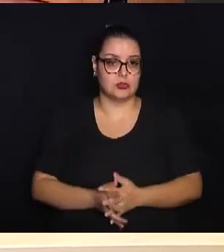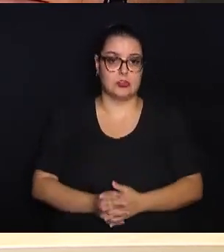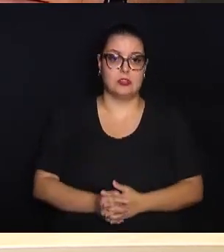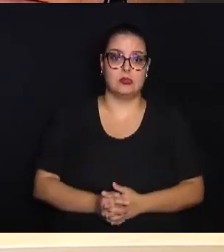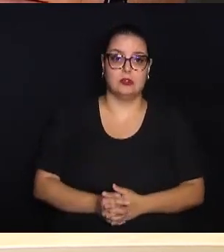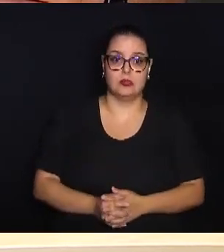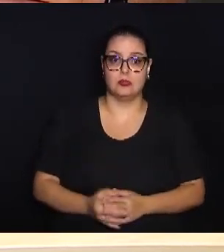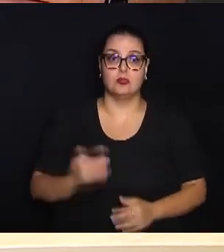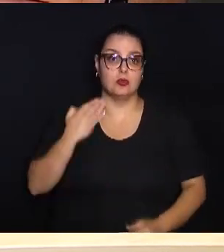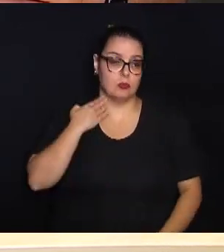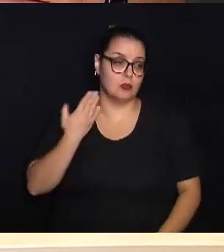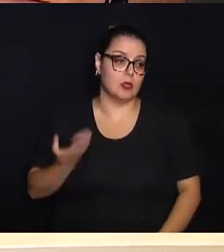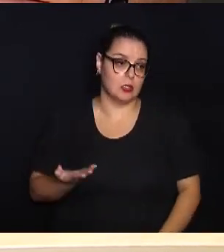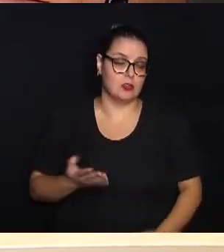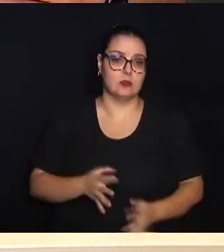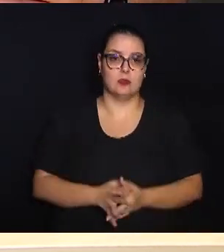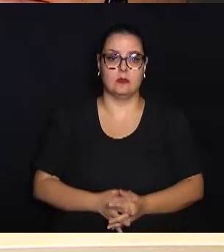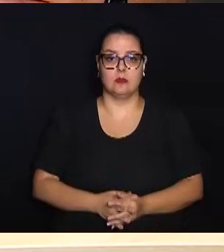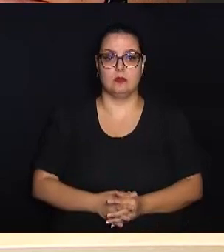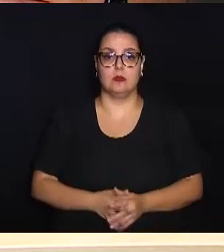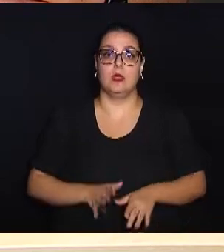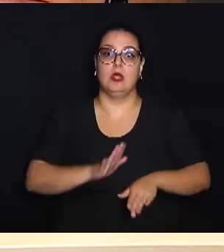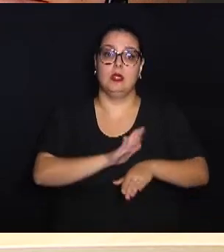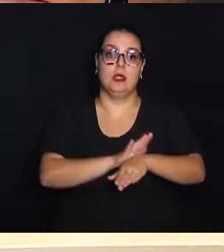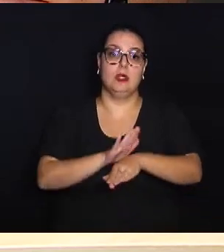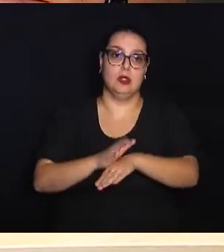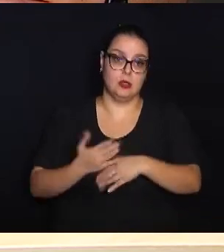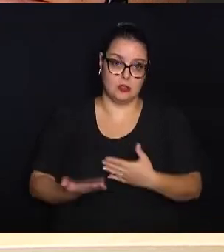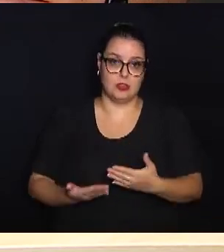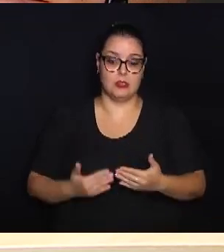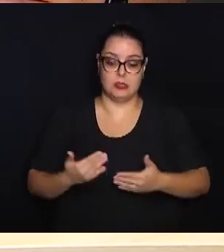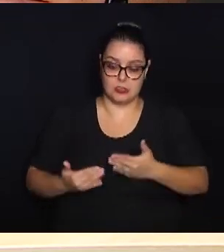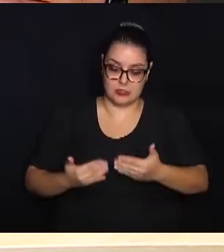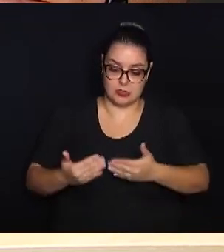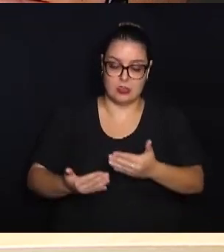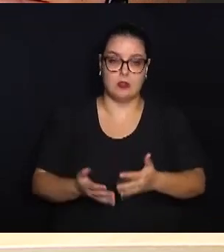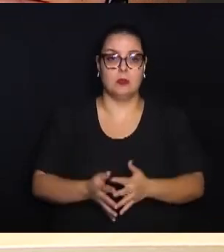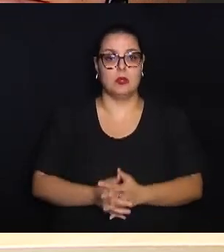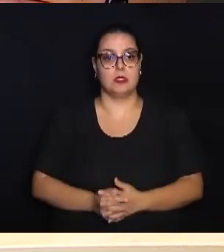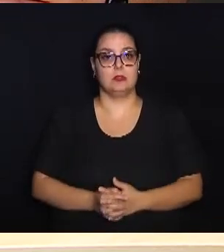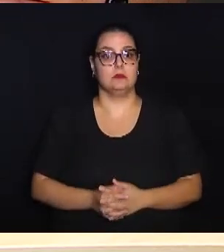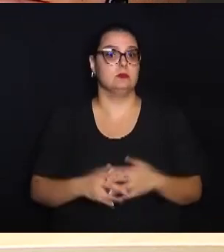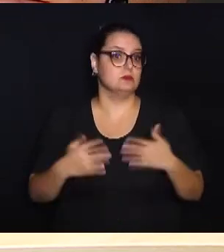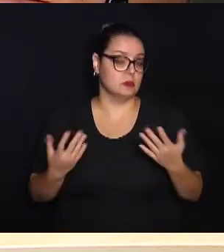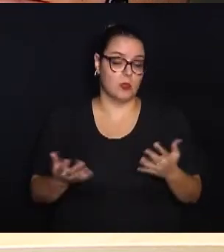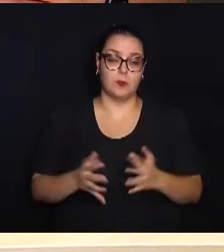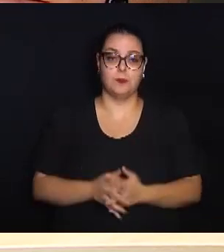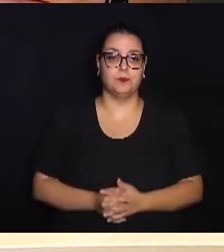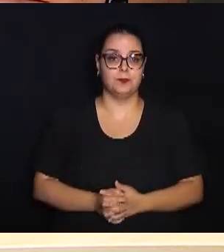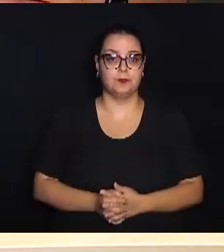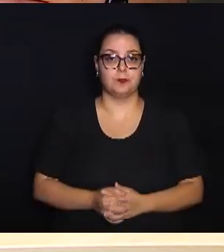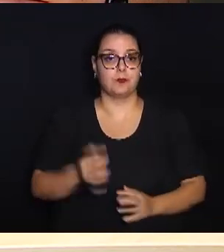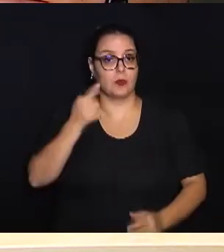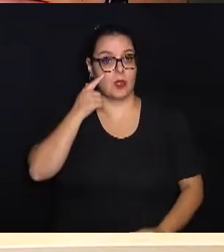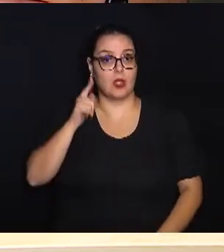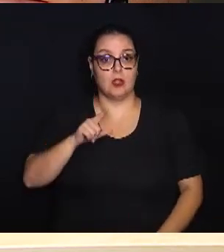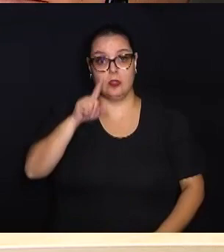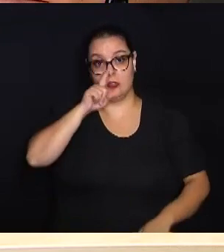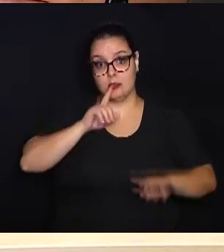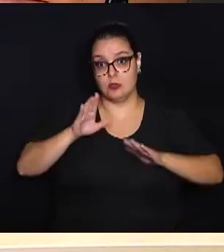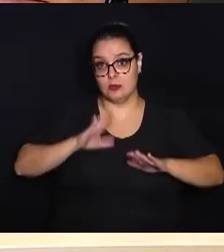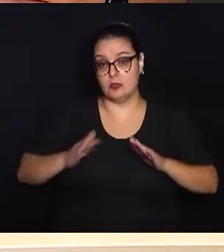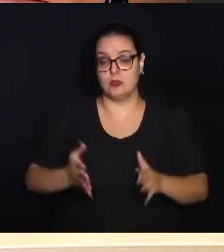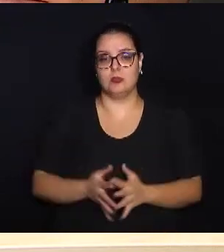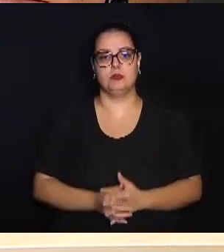gerente do banco, para ele ajudar nesse processo. Então, assim, é óbvio